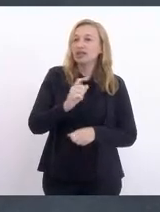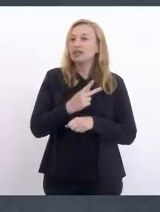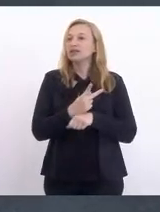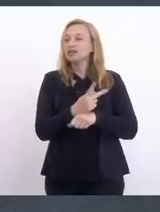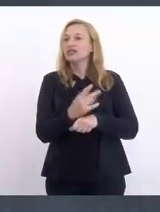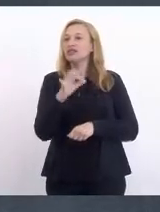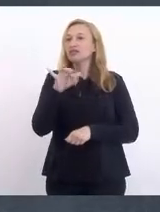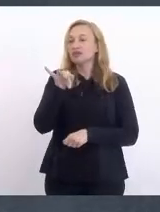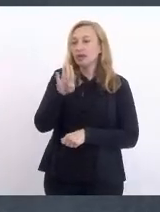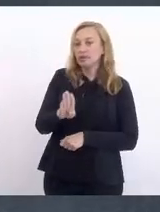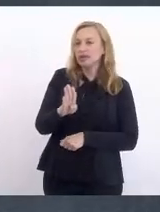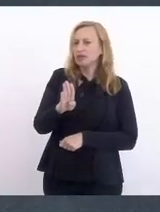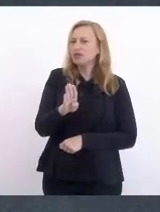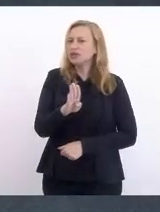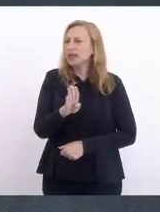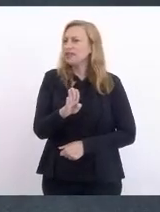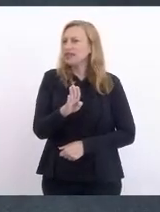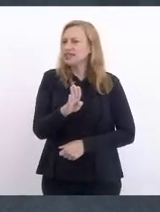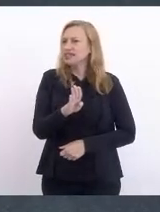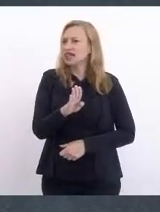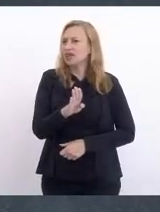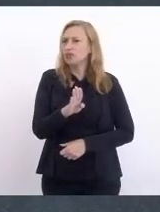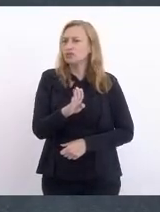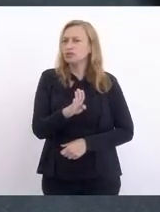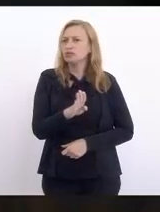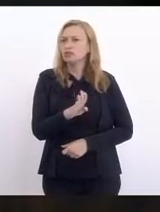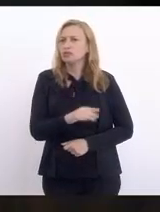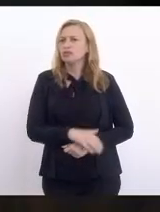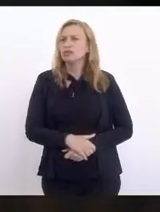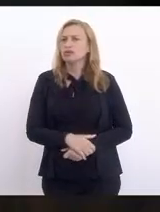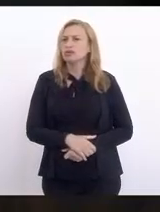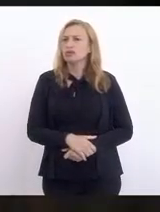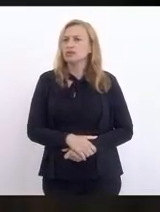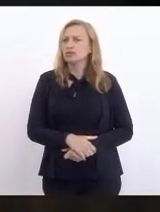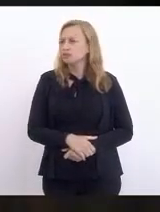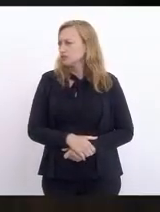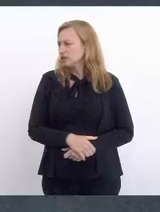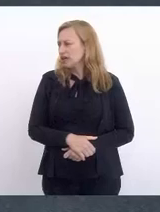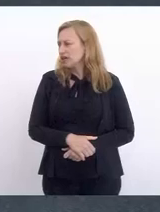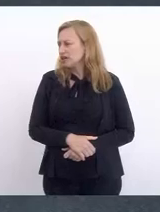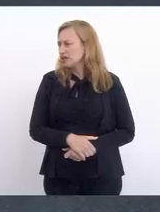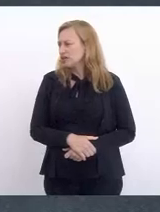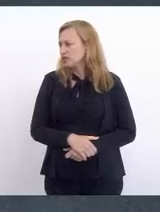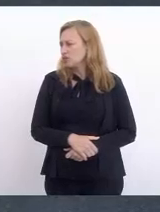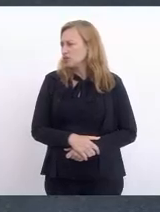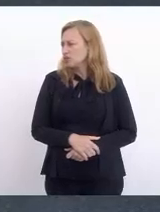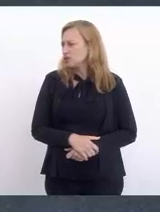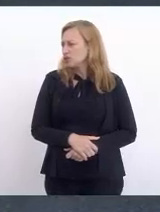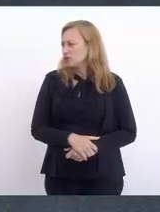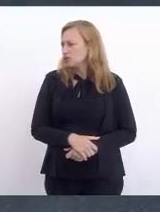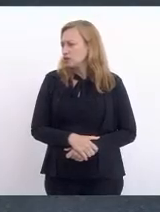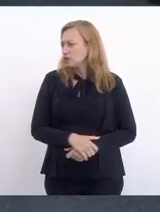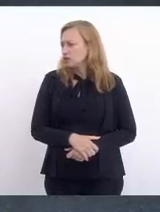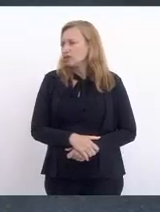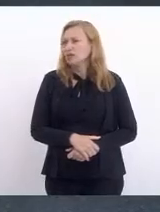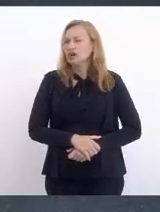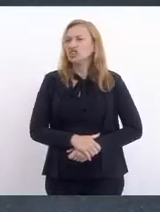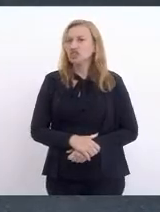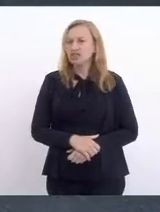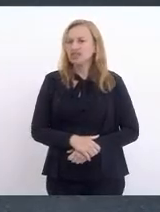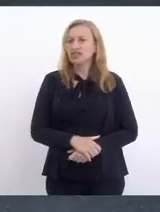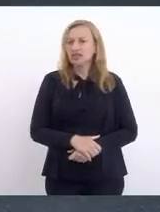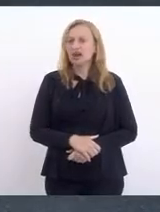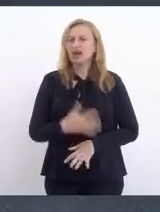seu presente eu vou enviar agora se você se permitir mas tava no grupo no grupo seu robô ou enviar